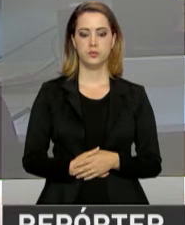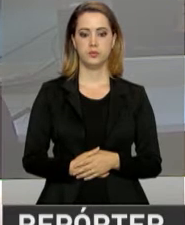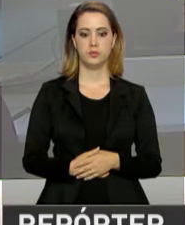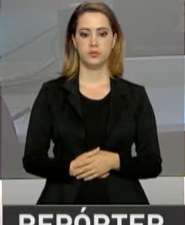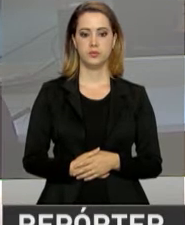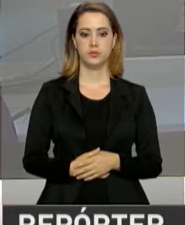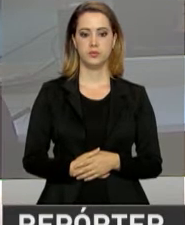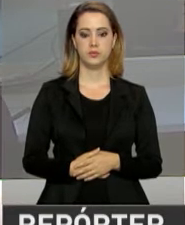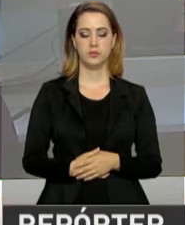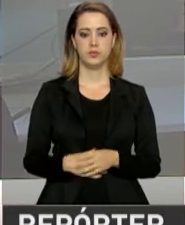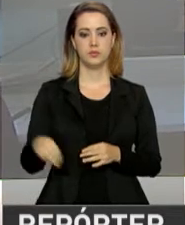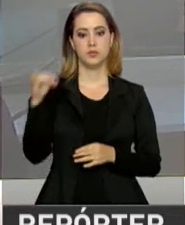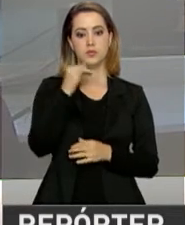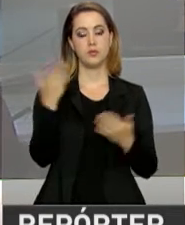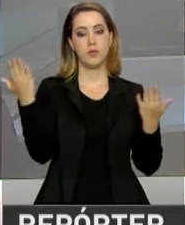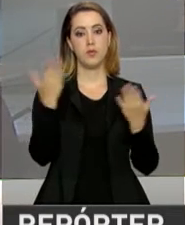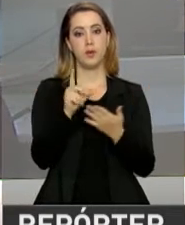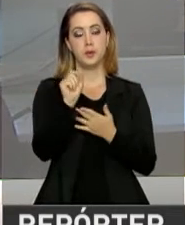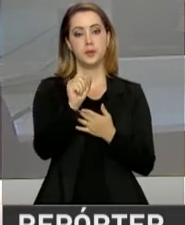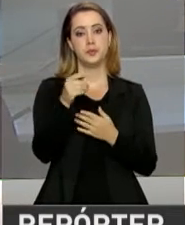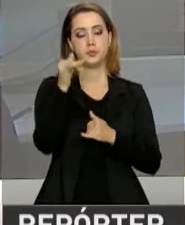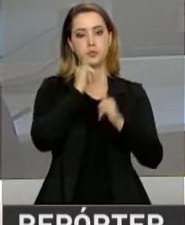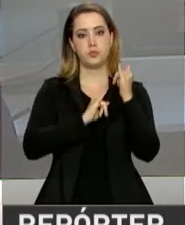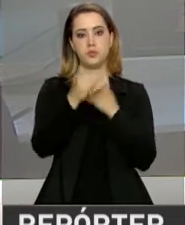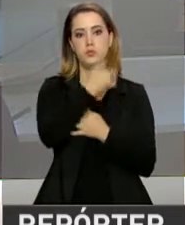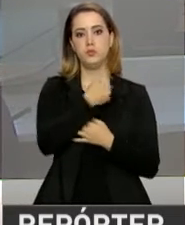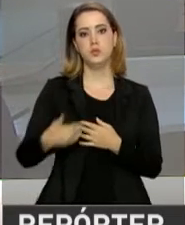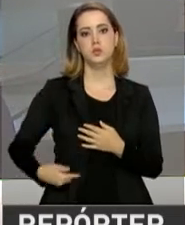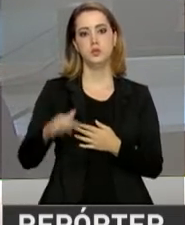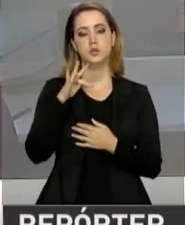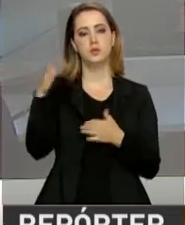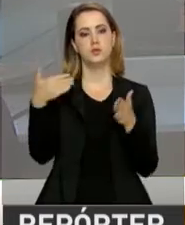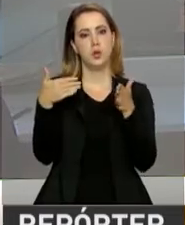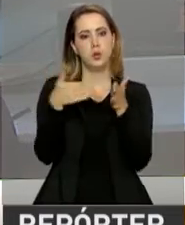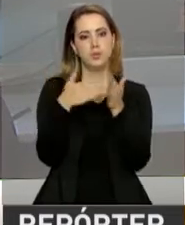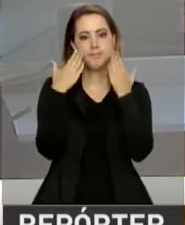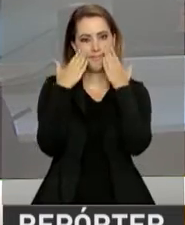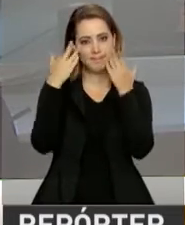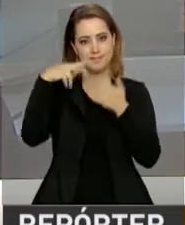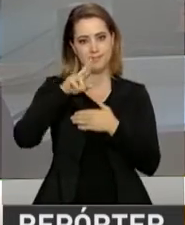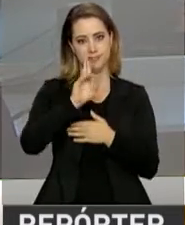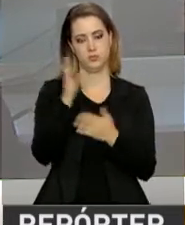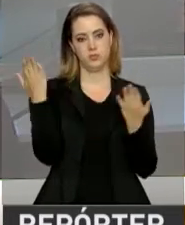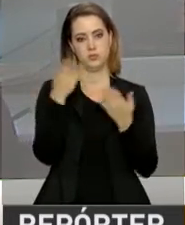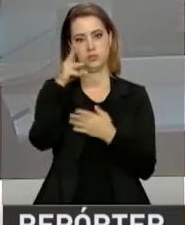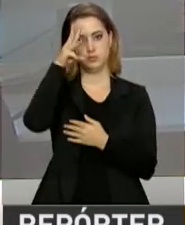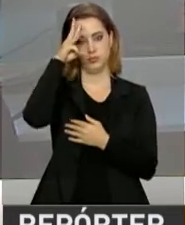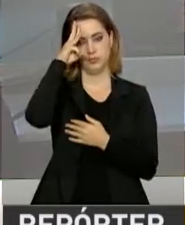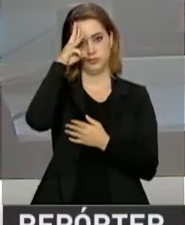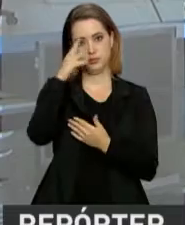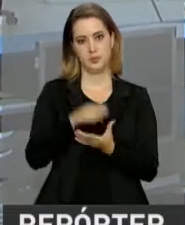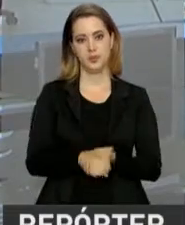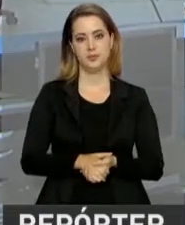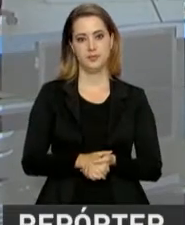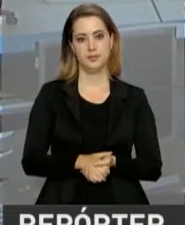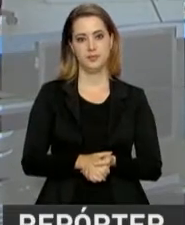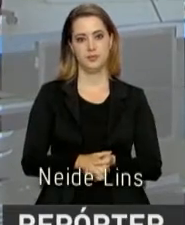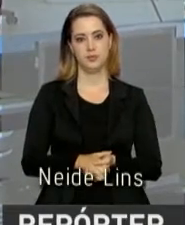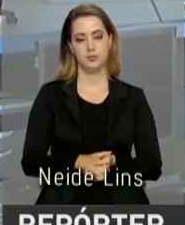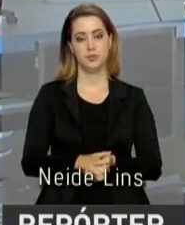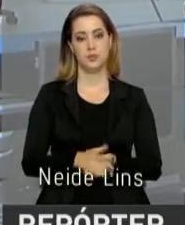olá estamos de volta com as notícias do governo federal na última edição do repórter nbr desta terça feira